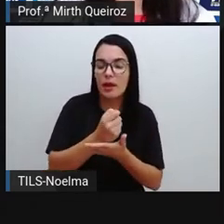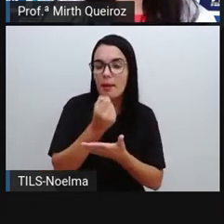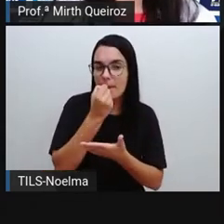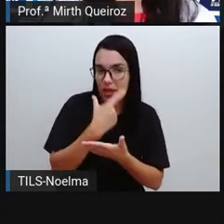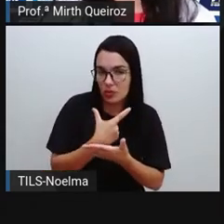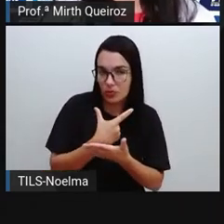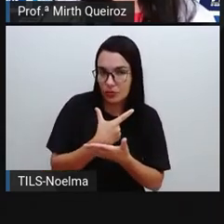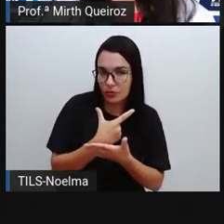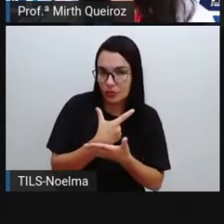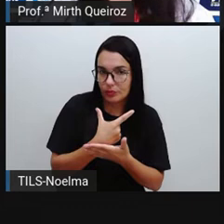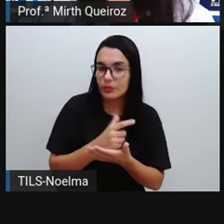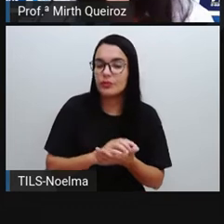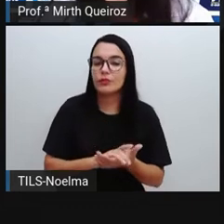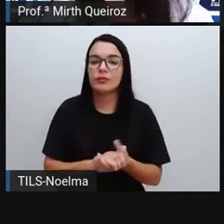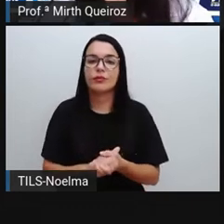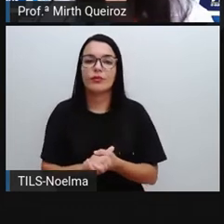certo?